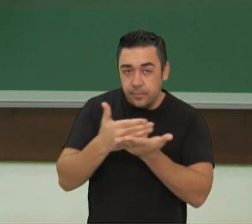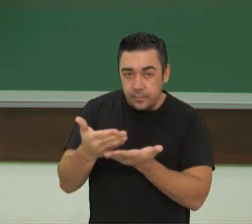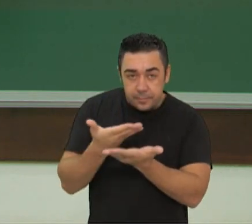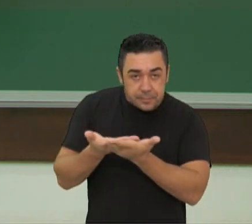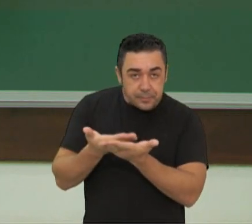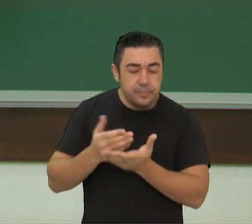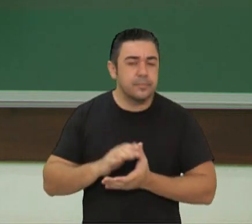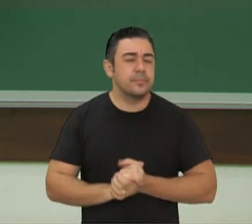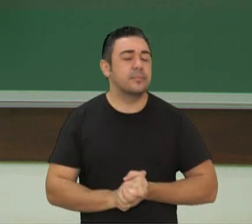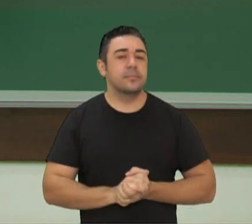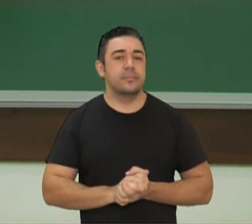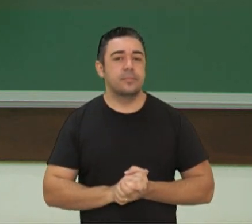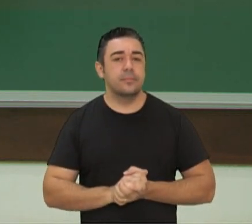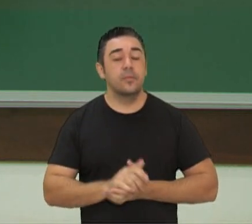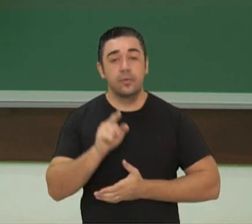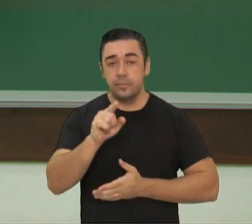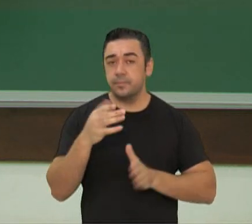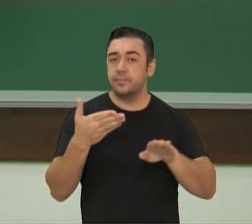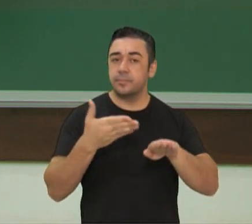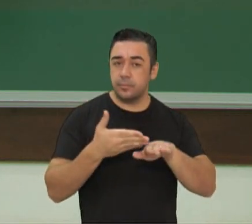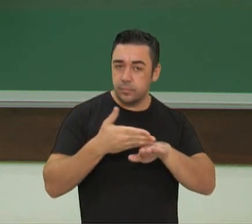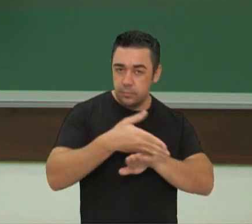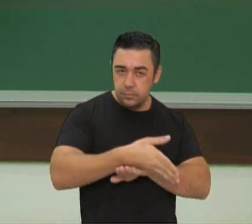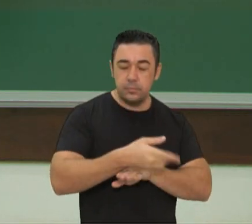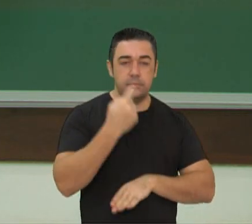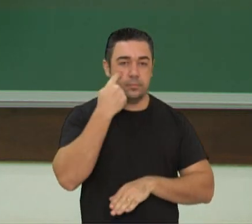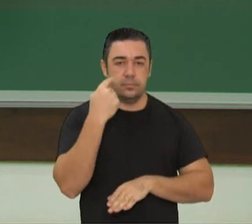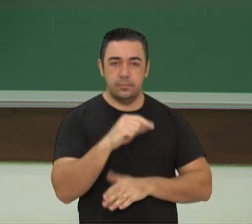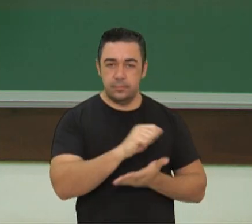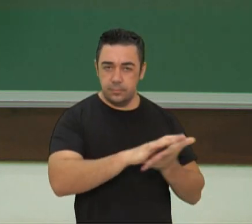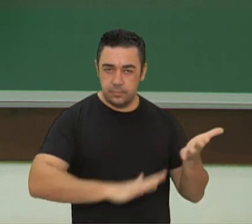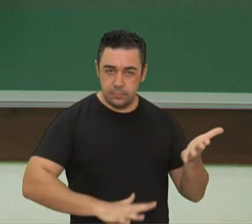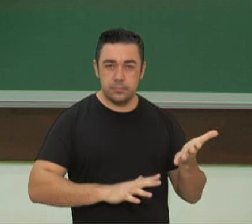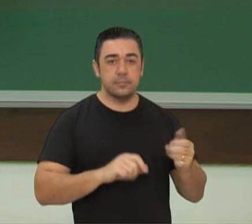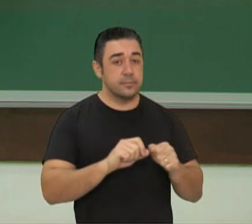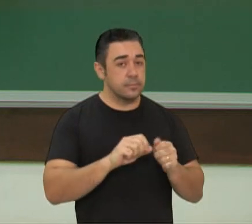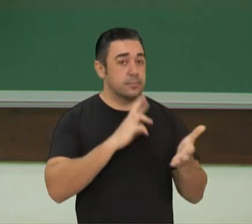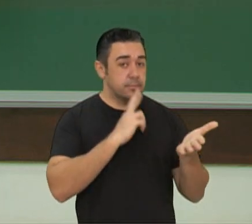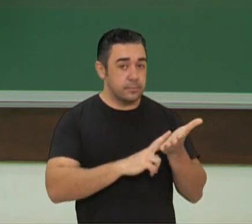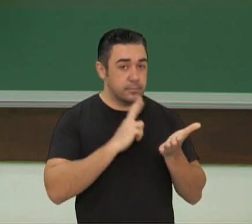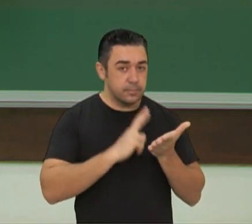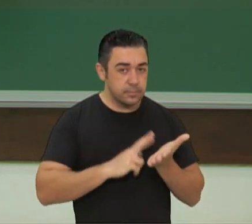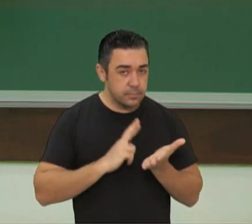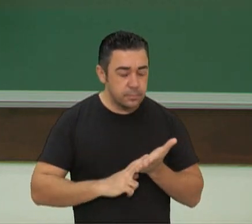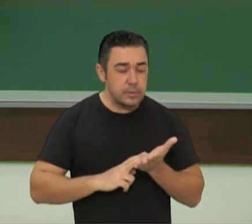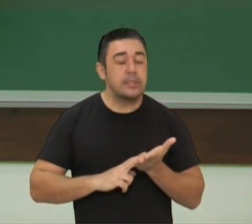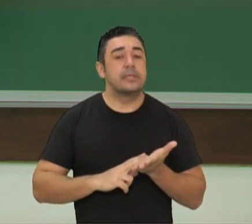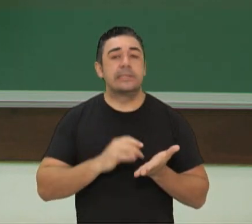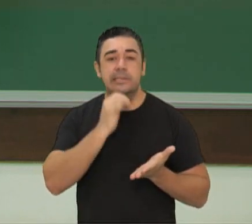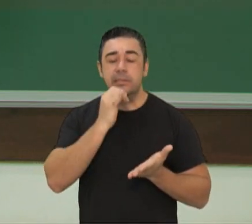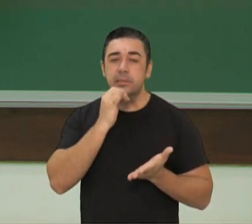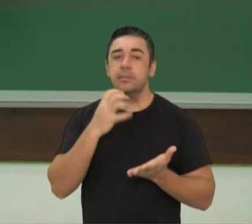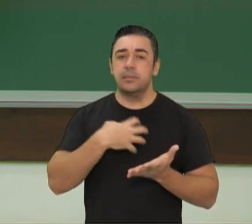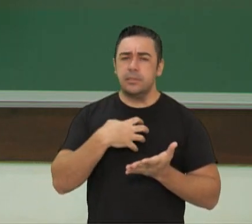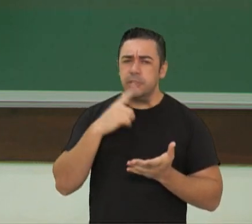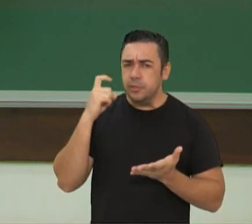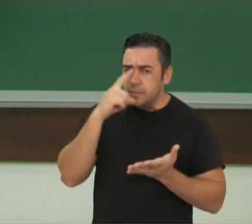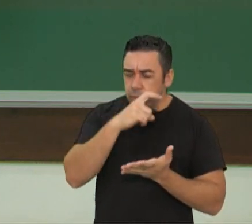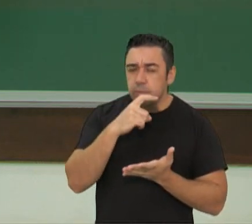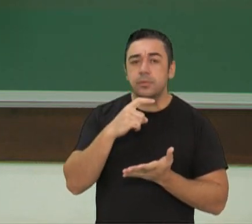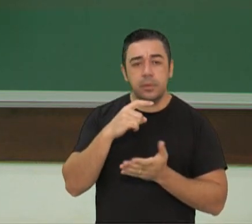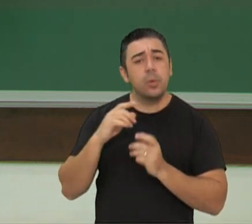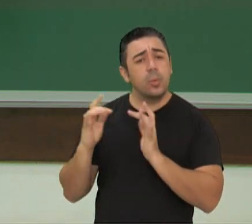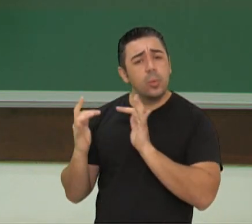aula, acessar as atividades, deixar tudo em dia. Se tiver algum tipo de dificuldade, busque entrar em contato com